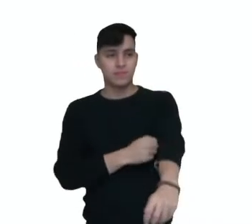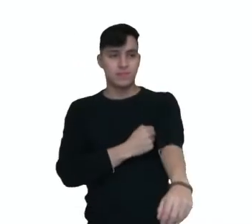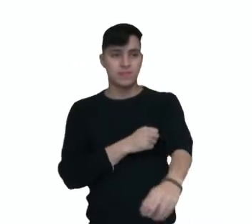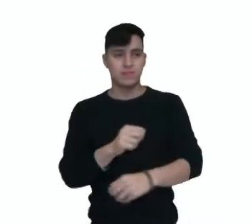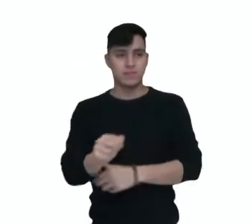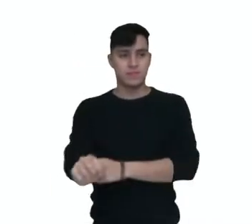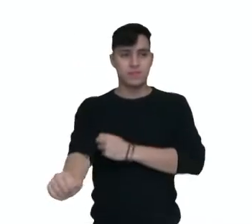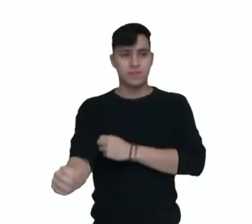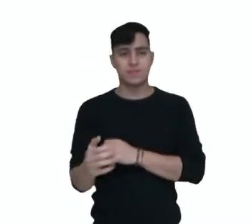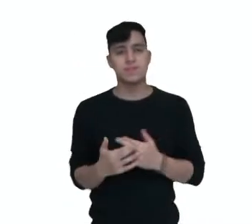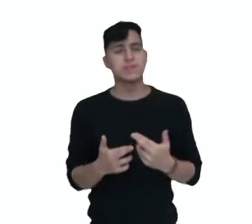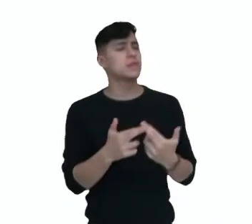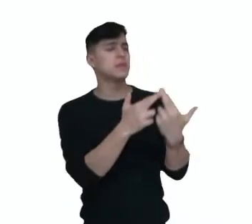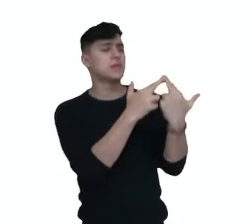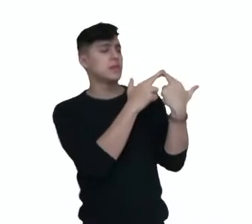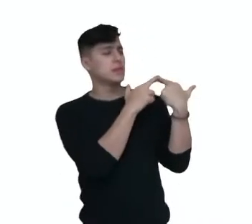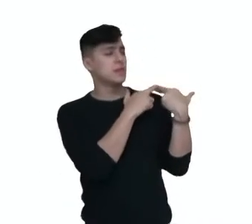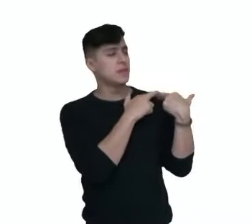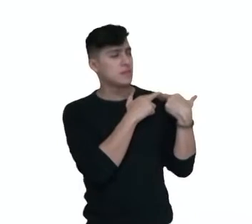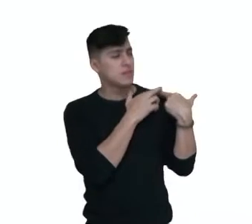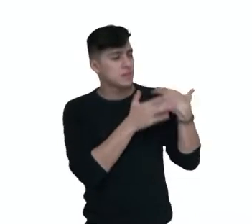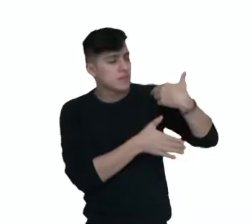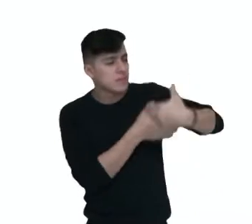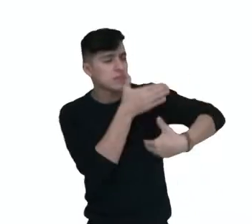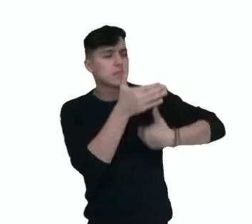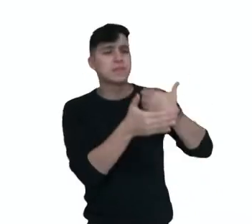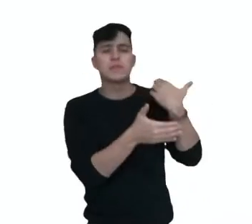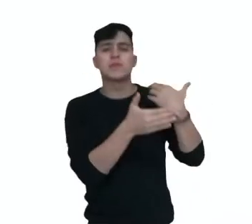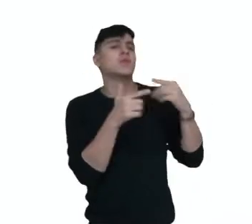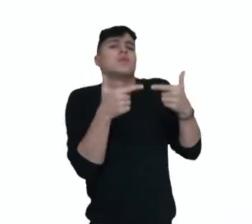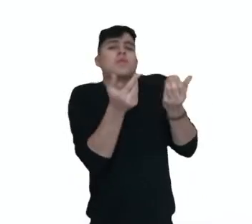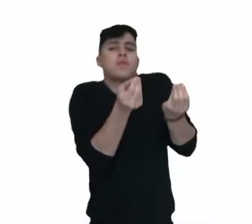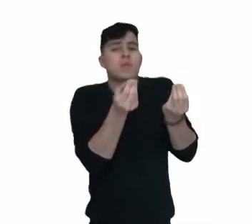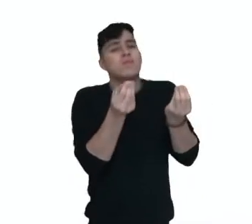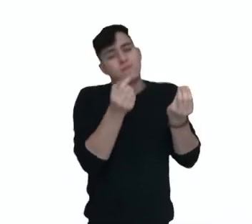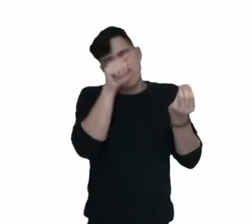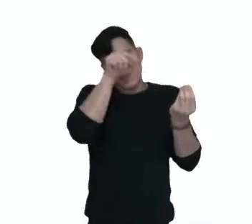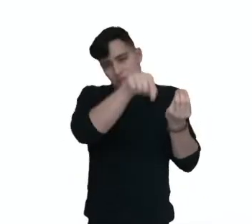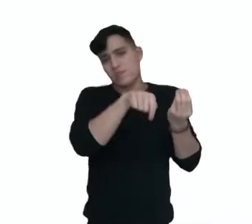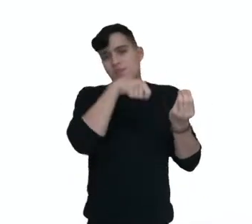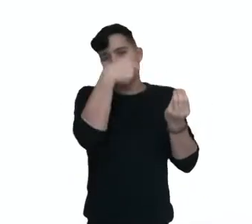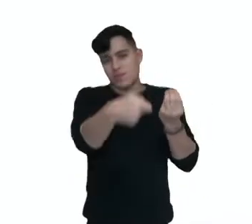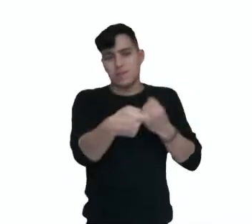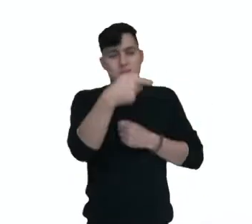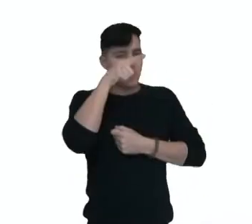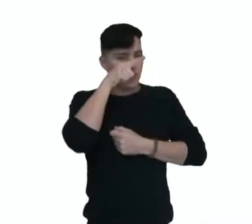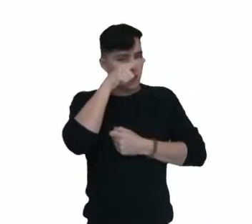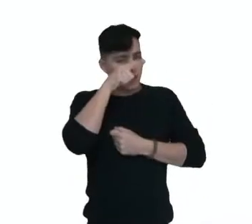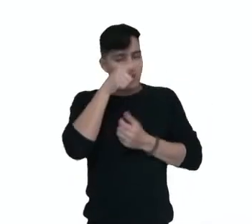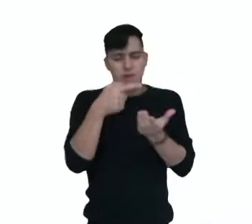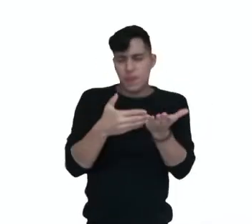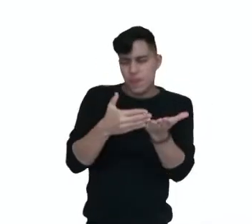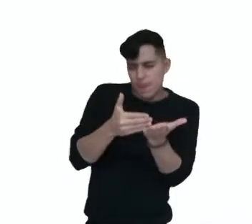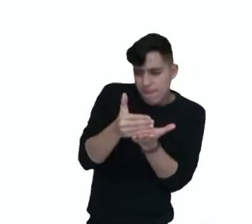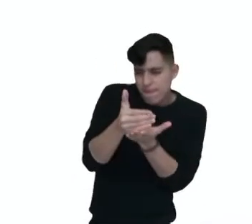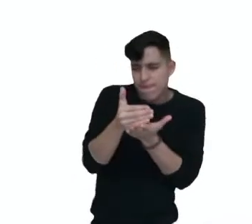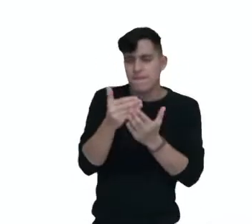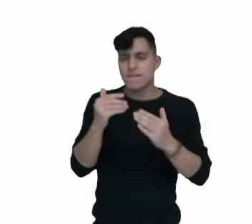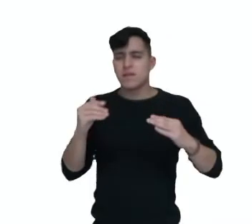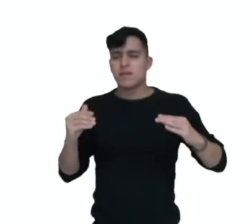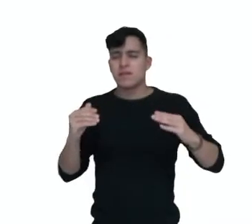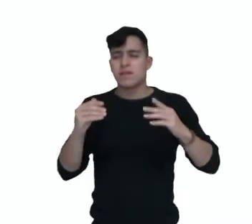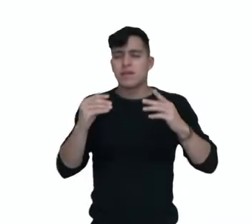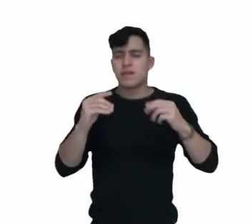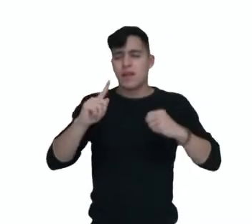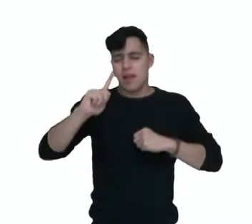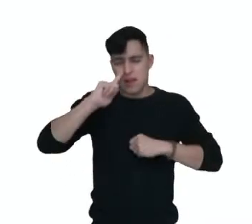Os grandes responsáveis pela introdução da modalidade no mundo esportivo foram os gregos. A luta começou a ser disputada nos Jogos da Grécia,